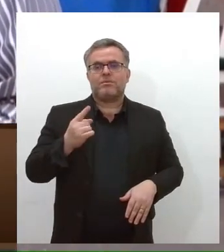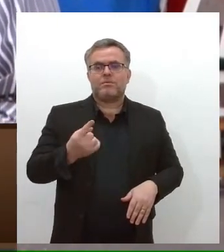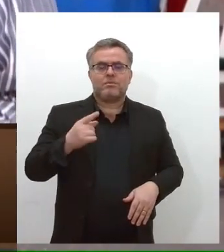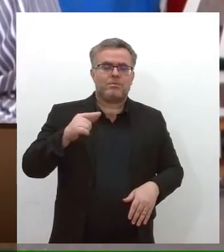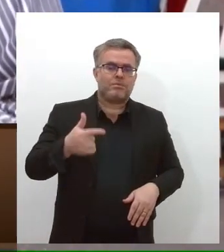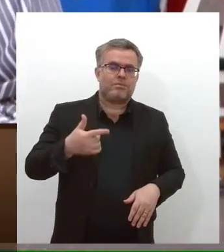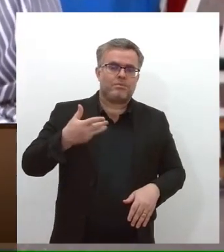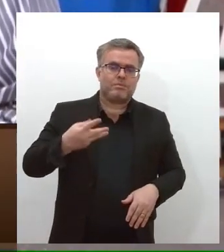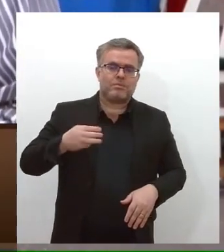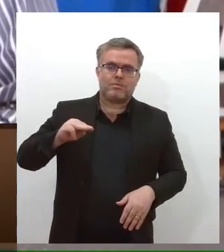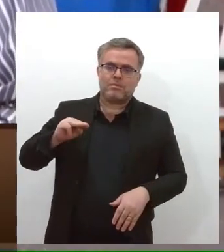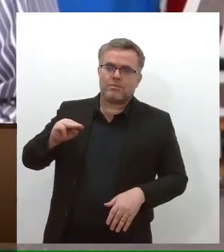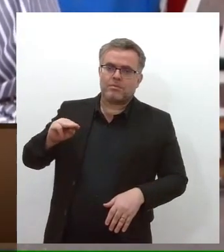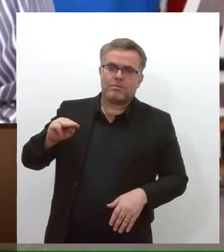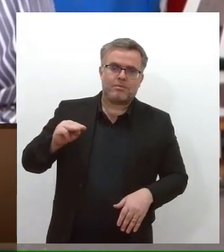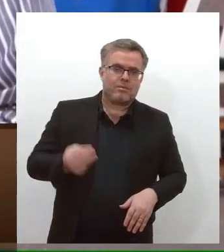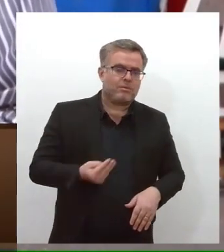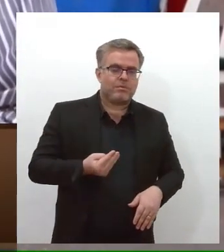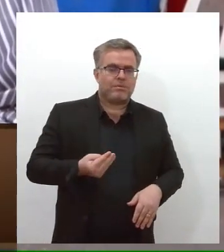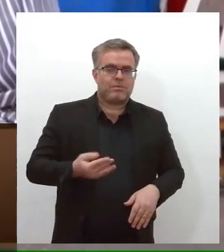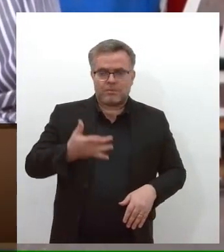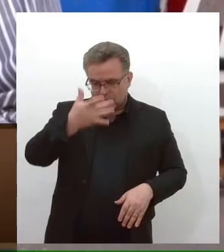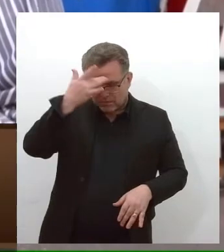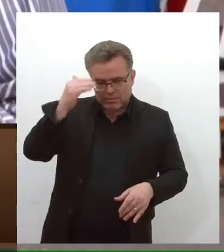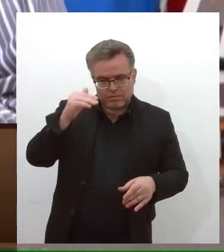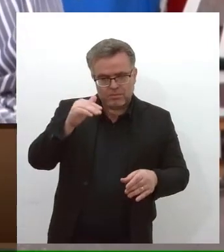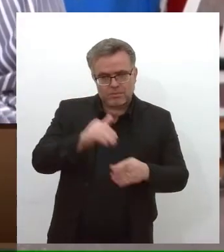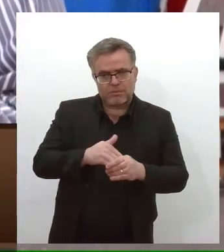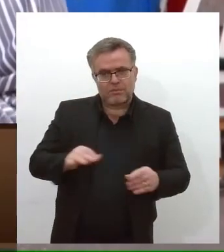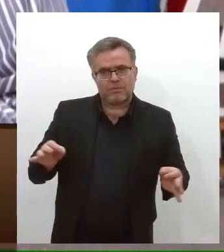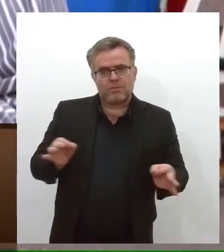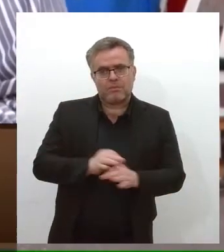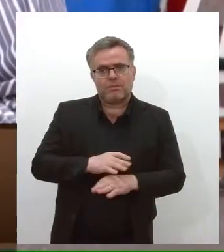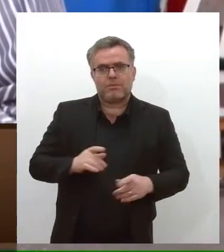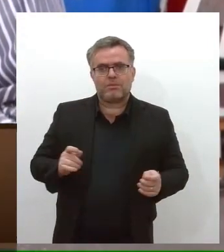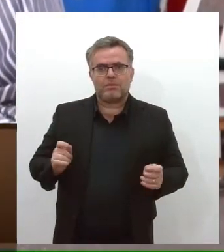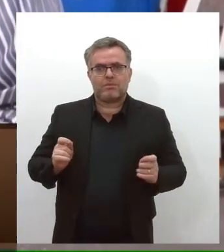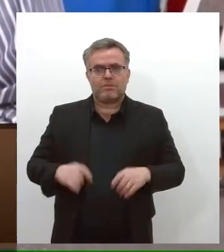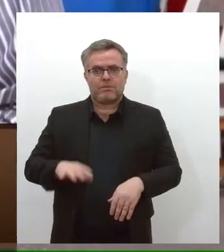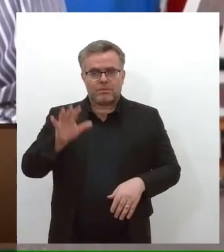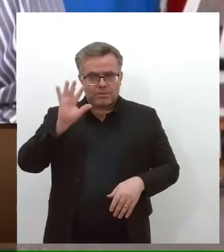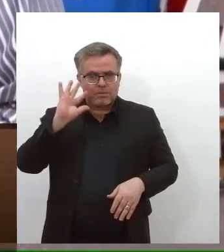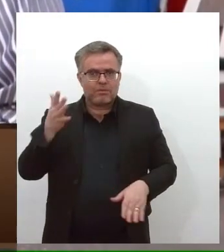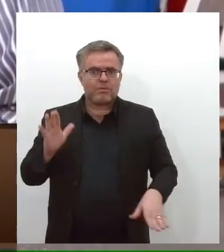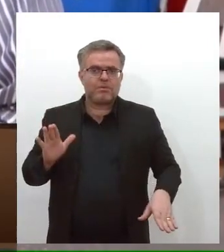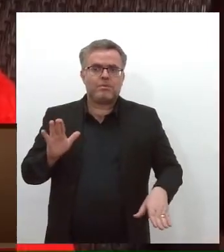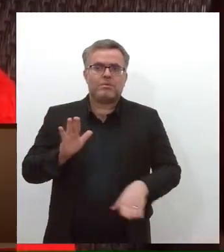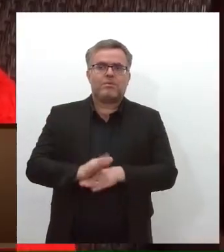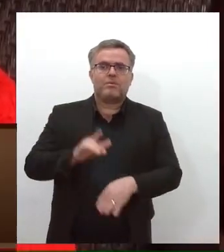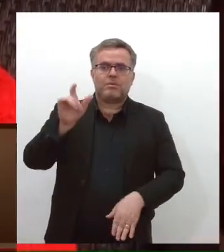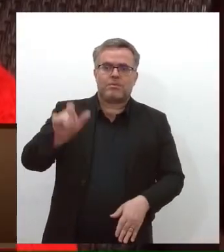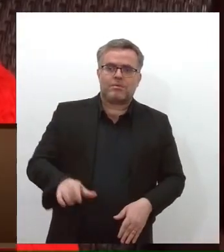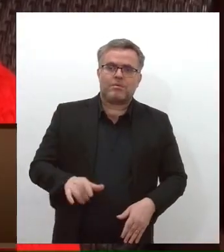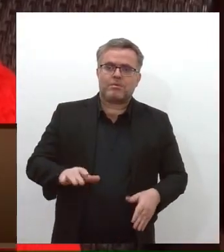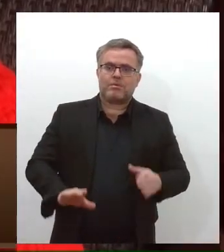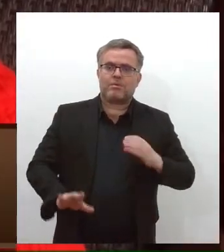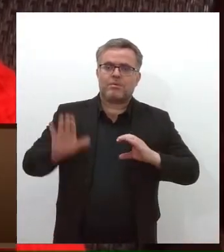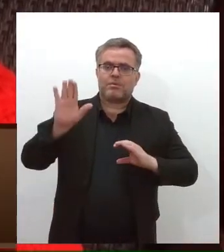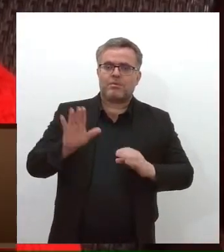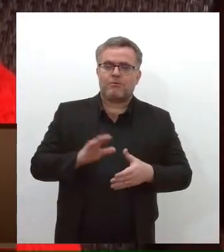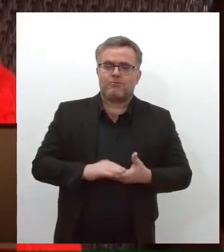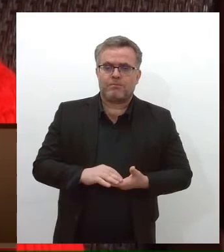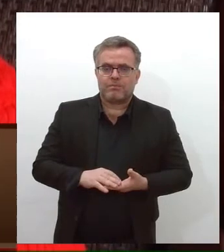eleitores que poderiam, inclusive, decidir a eleição em favor de um determinado candidato. Talvez seja